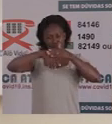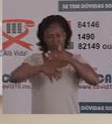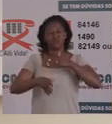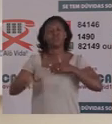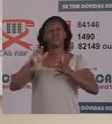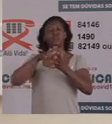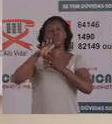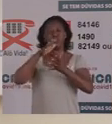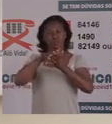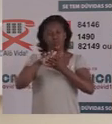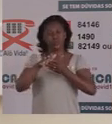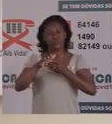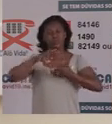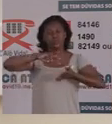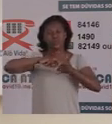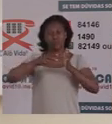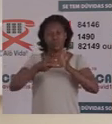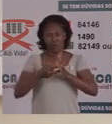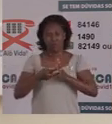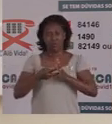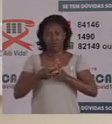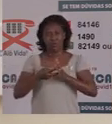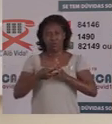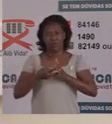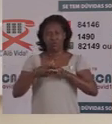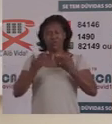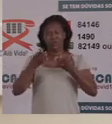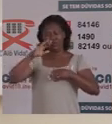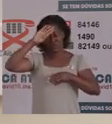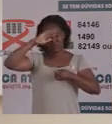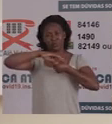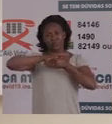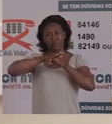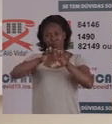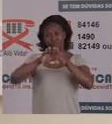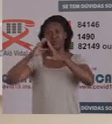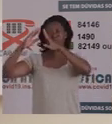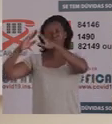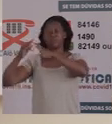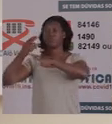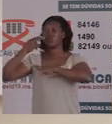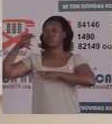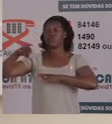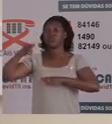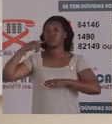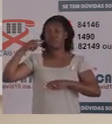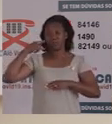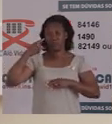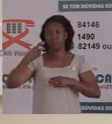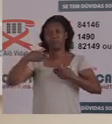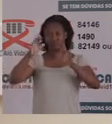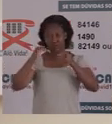adicionais sobre este plano de contenção do surto do Covid-19 no acampamento em Afuns. O slide seguinte, faz